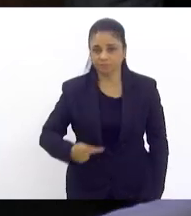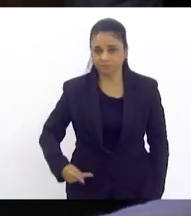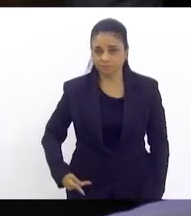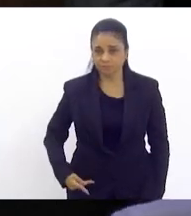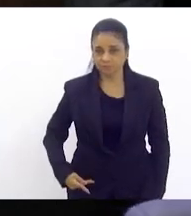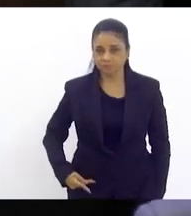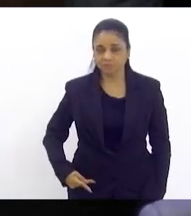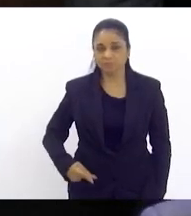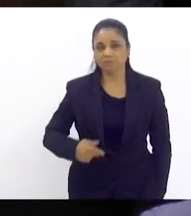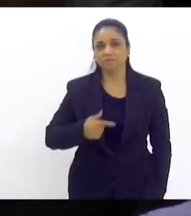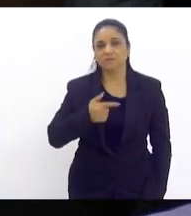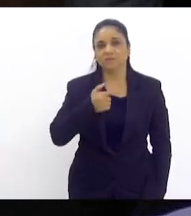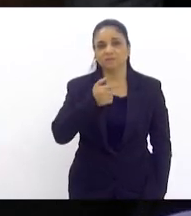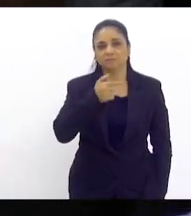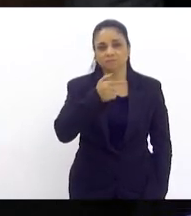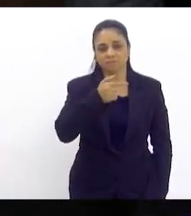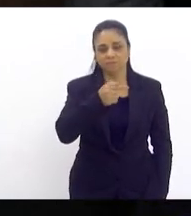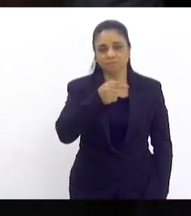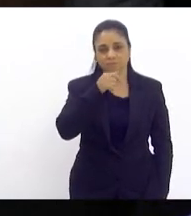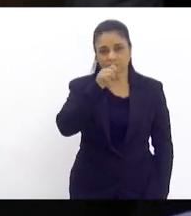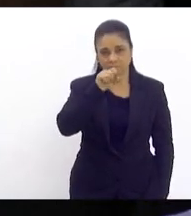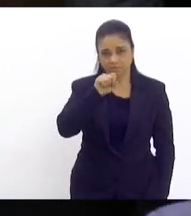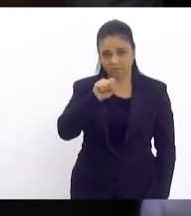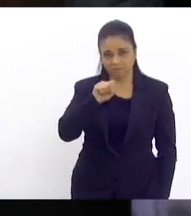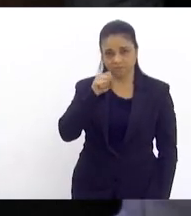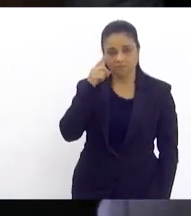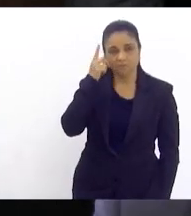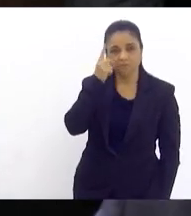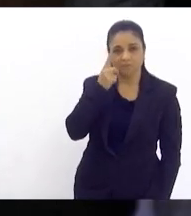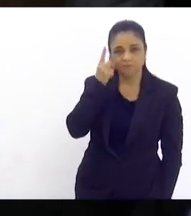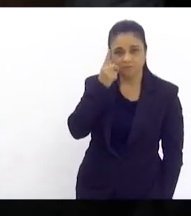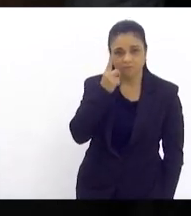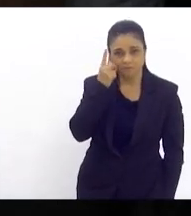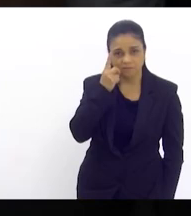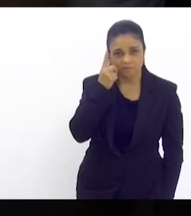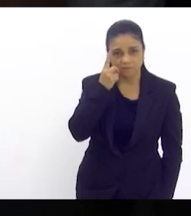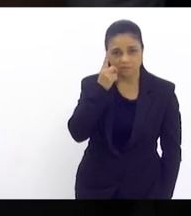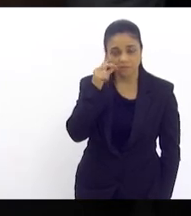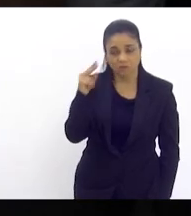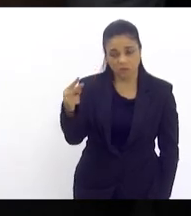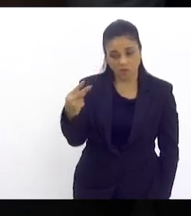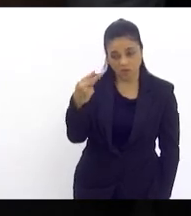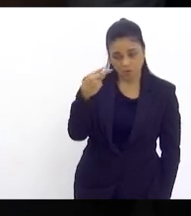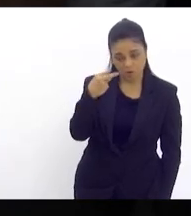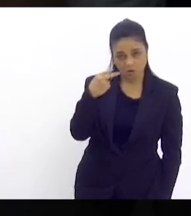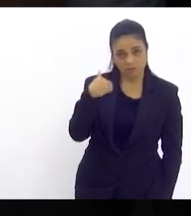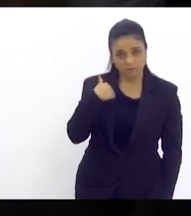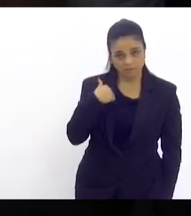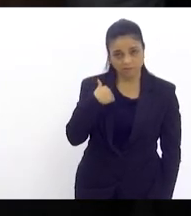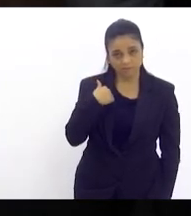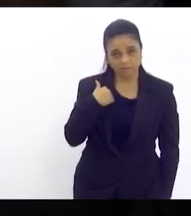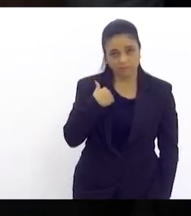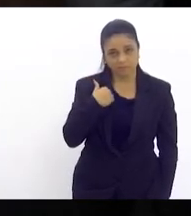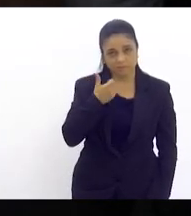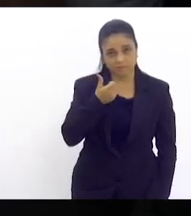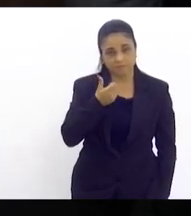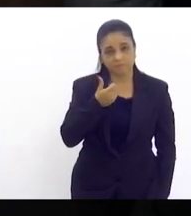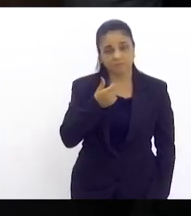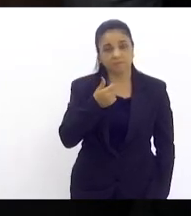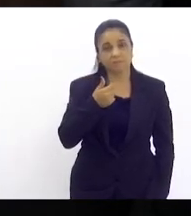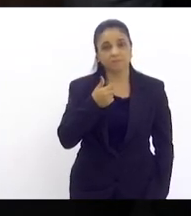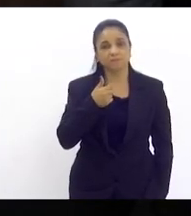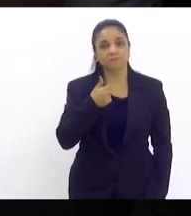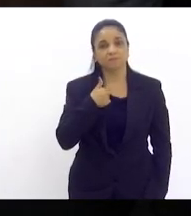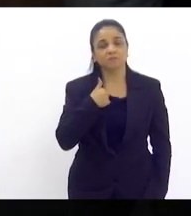o septuagésimo primeiro deputado prestasse atenção nós